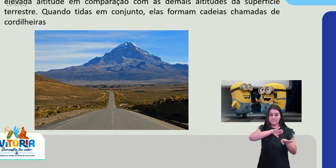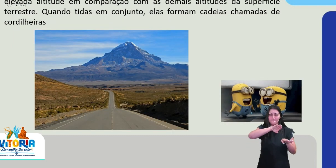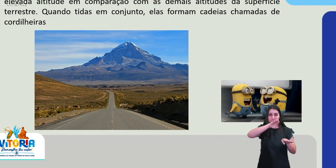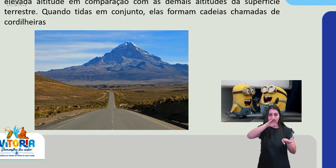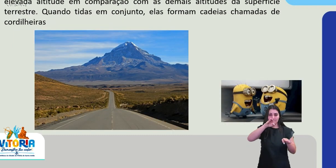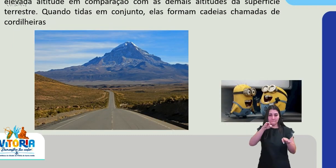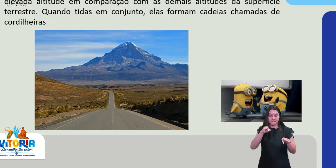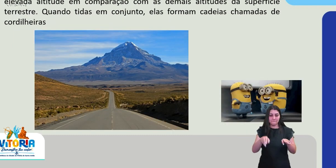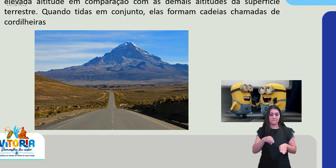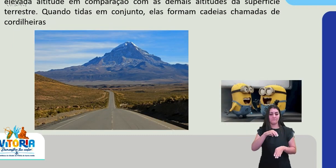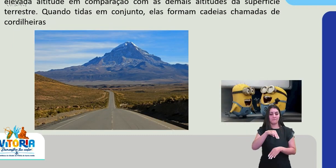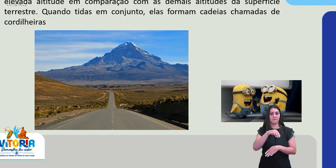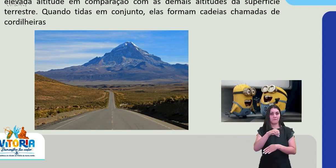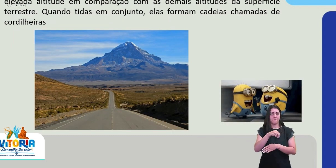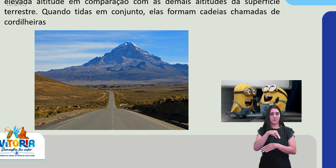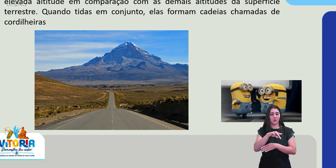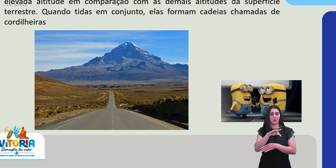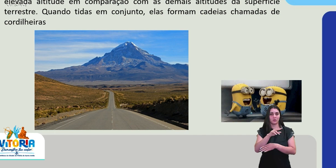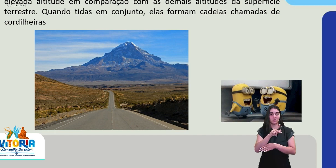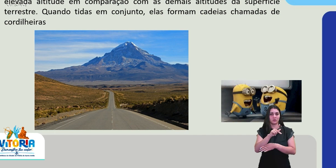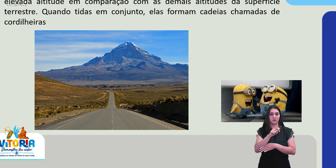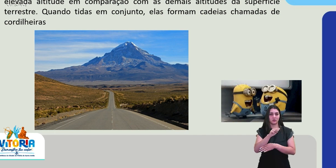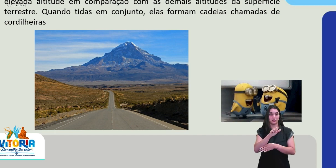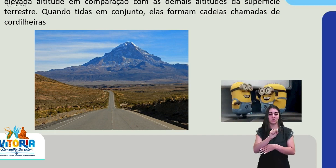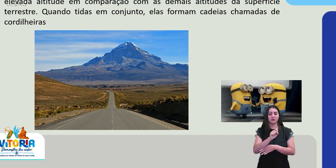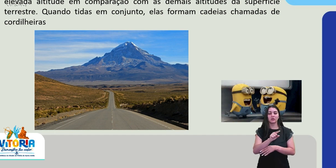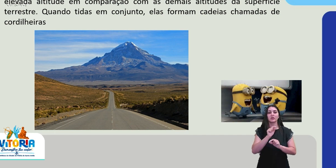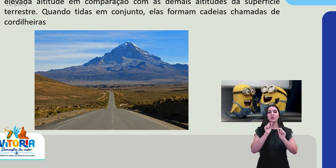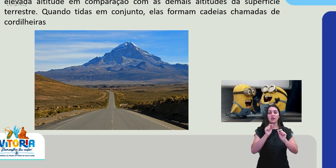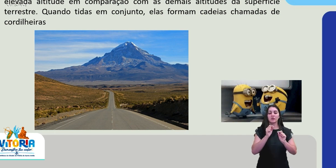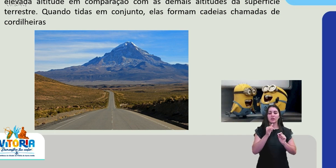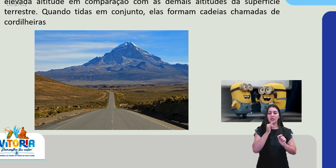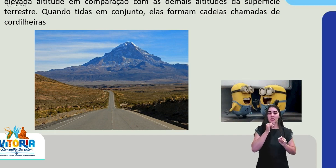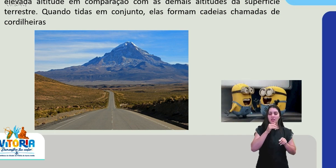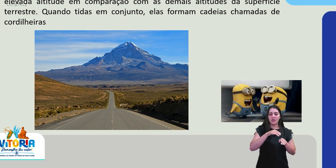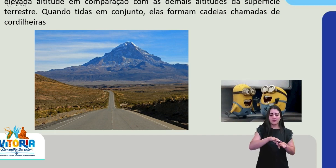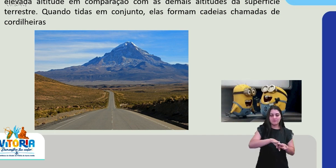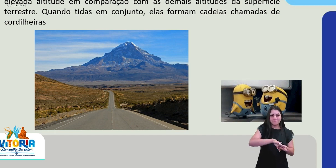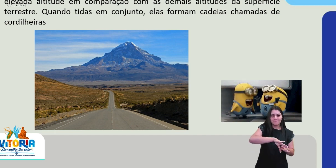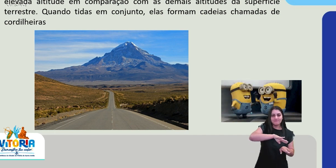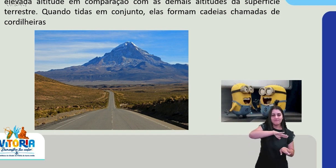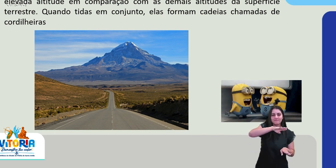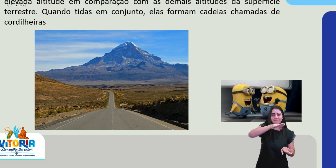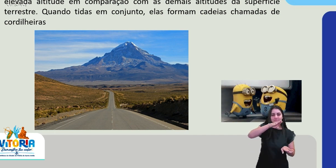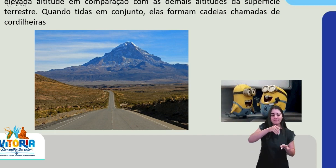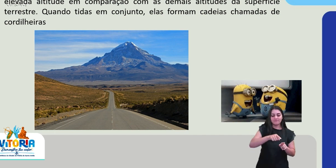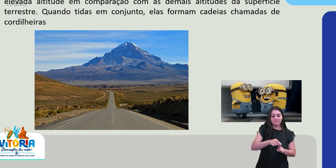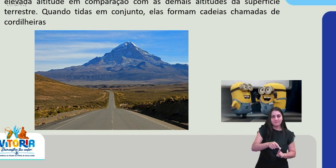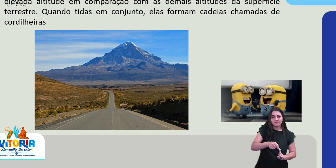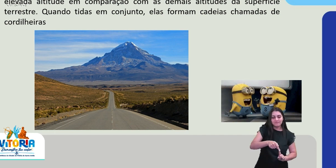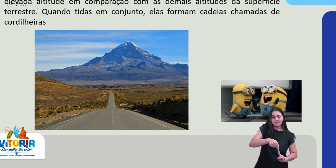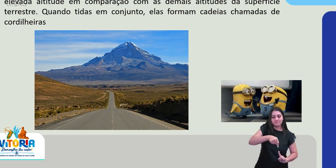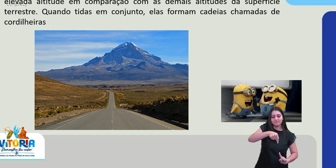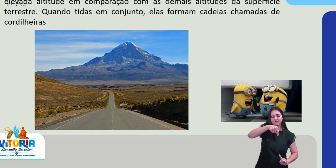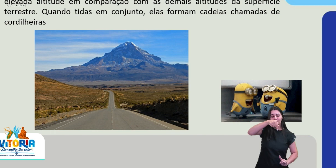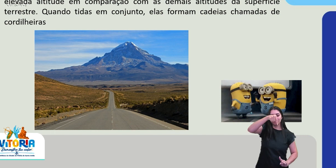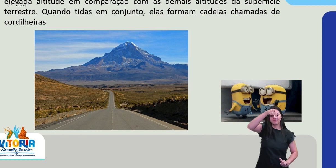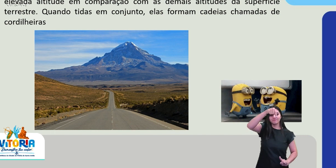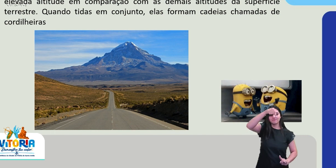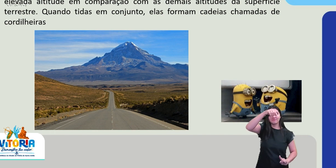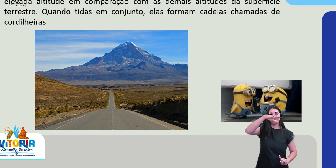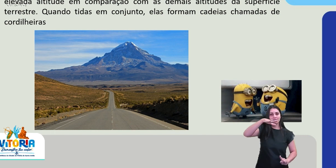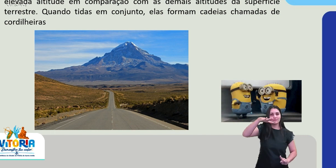são formas de relevo que se caracterizam pela elevada altitude, ou seja, muito grande, muito lá em